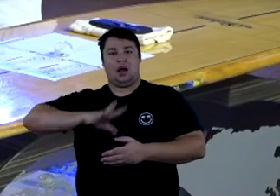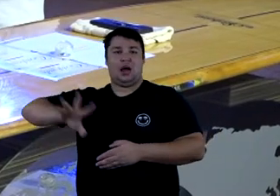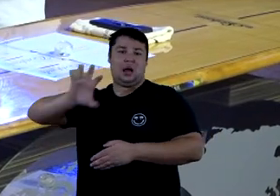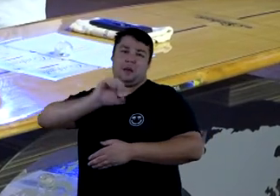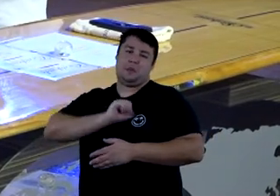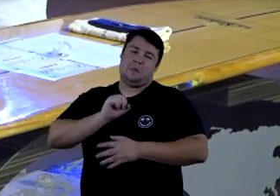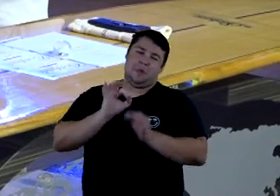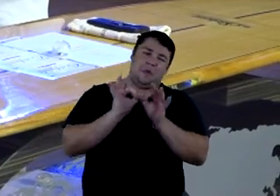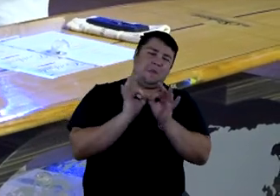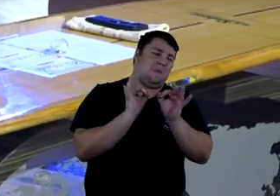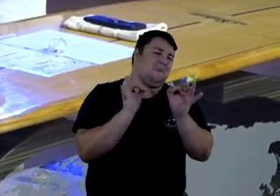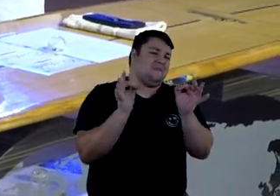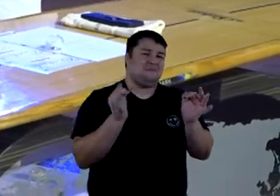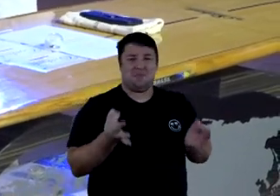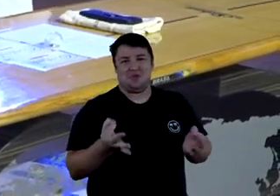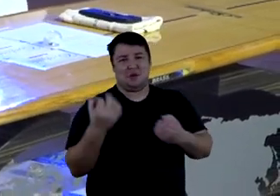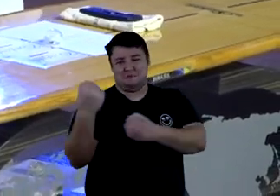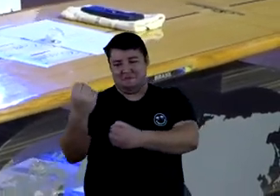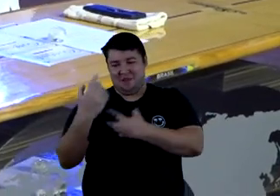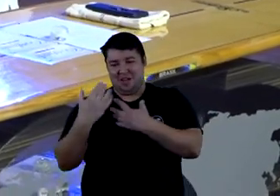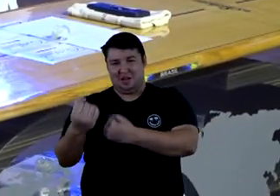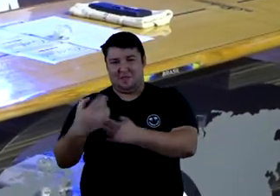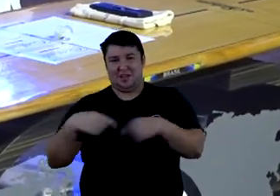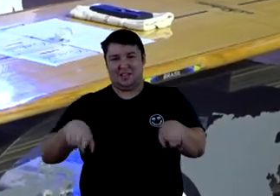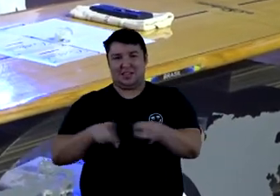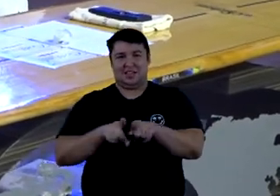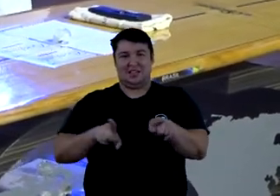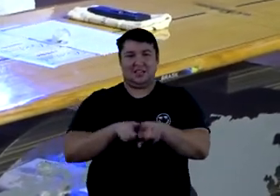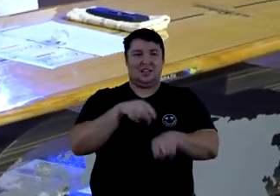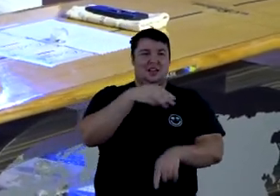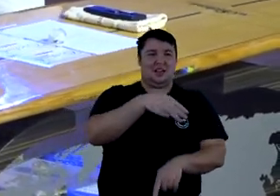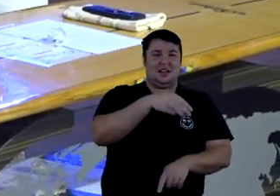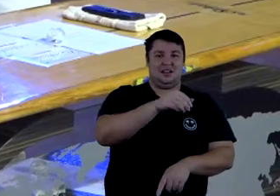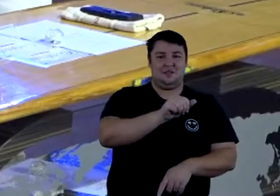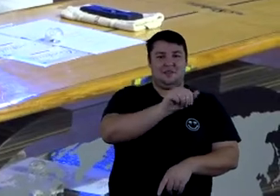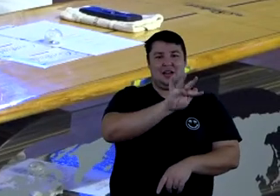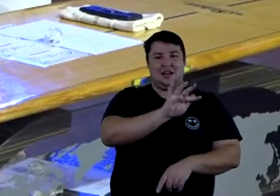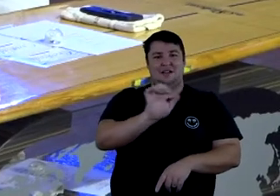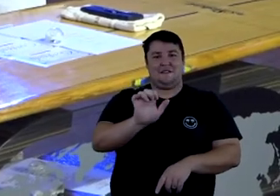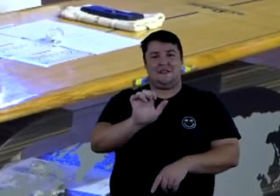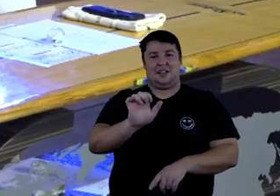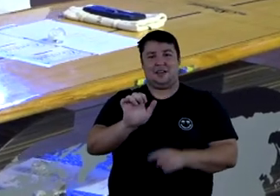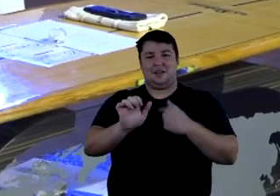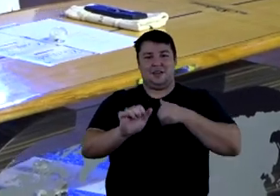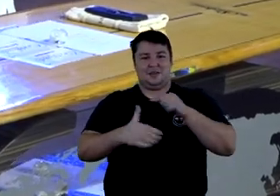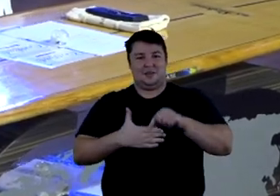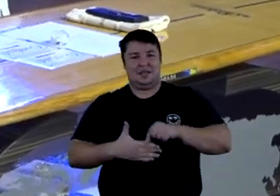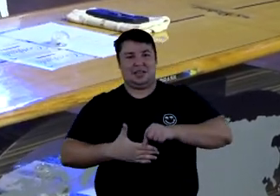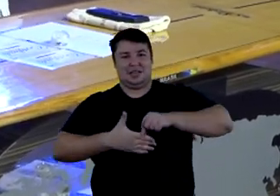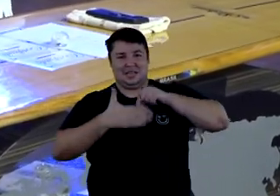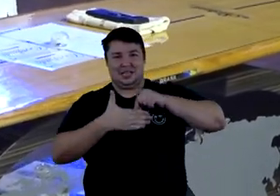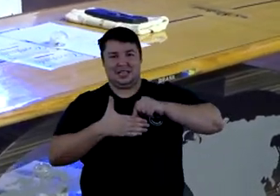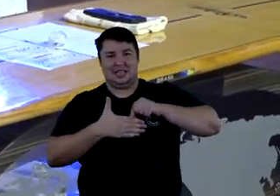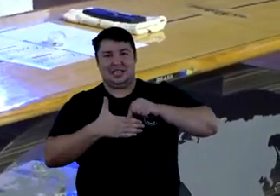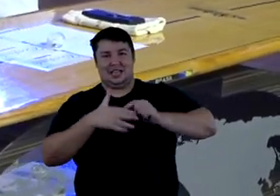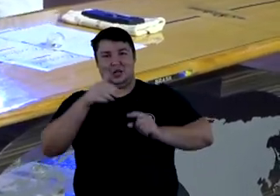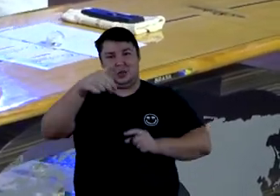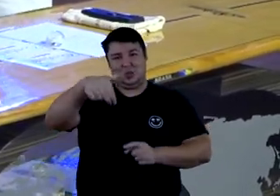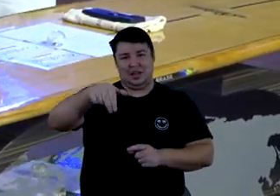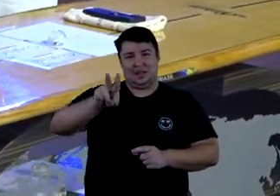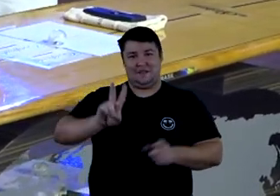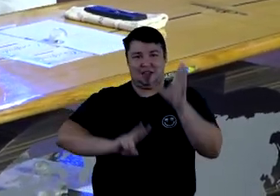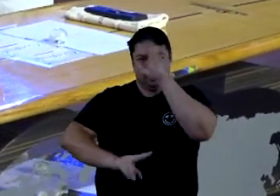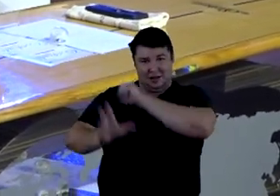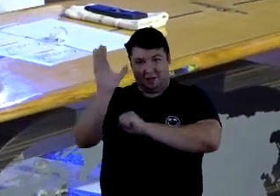nos ensinar. Agradeço a Mafê, que foi minha líder de NV, aprendi muito,